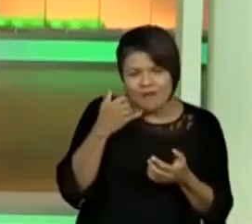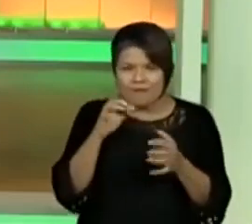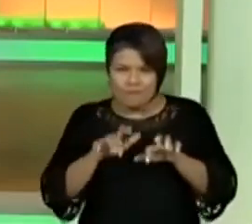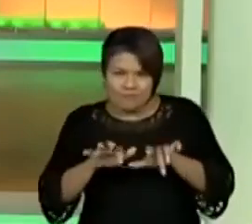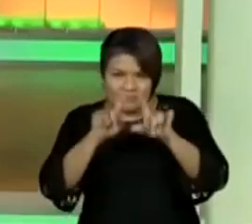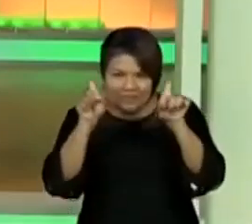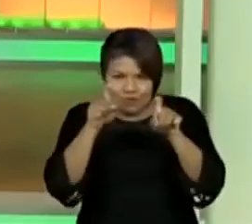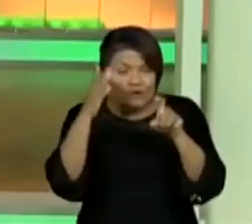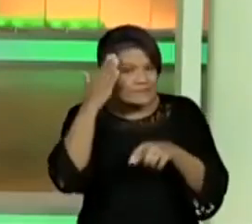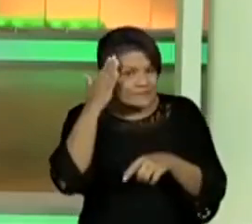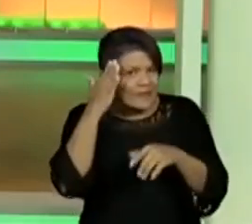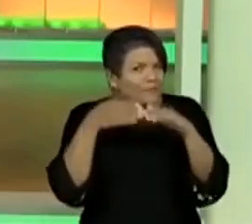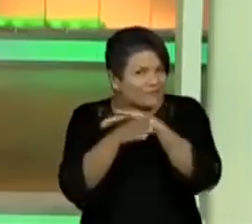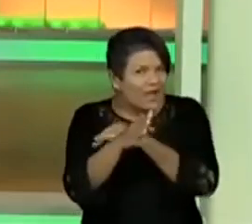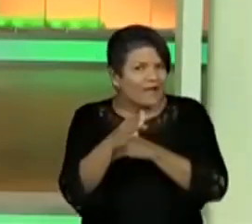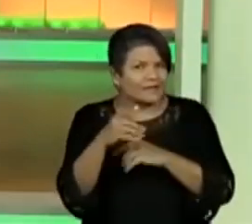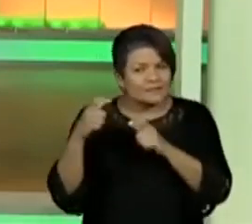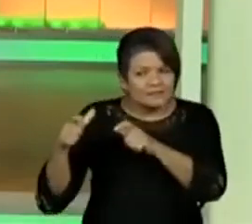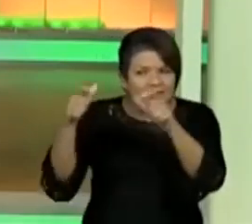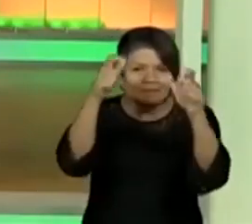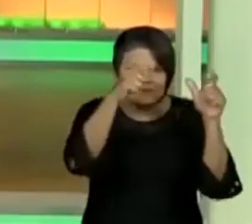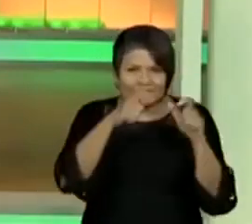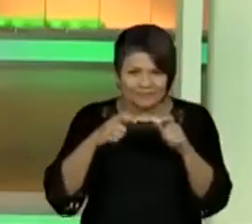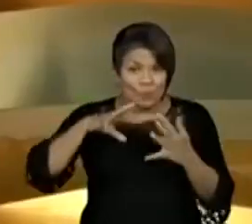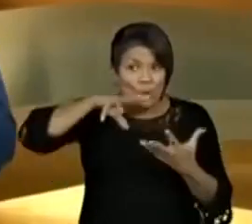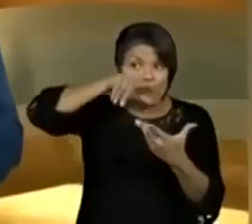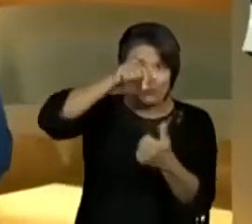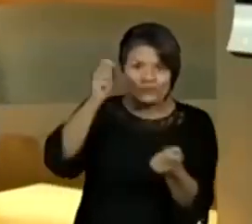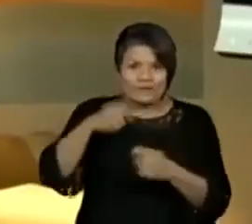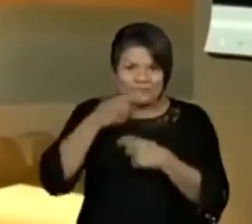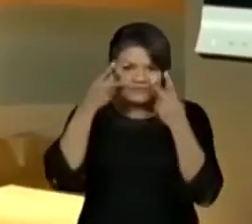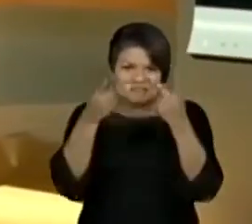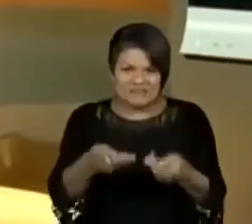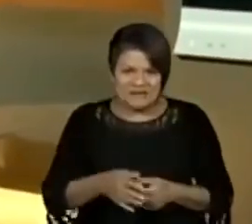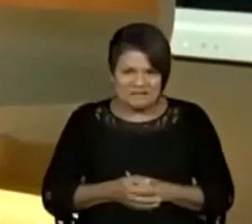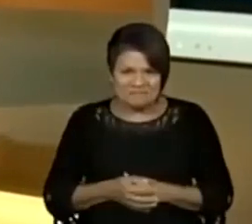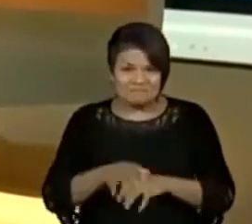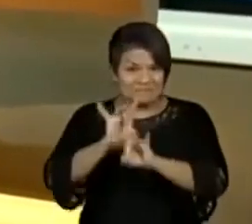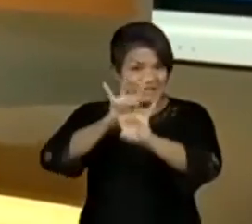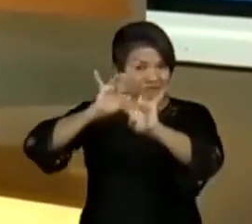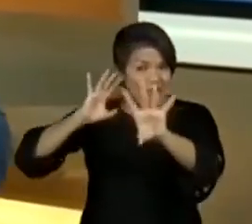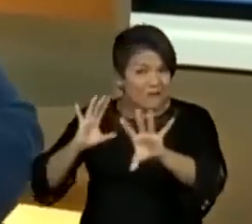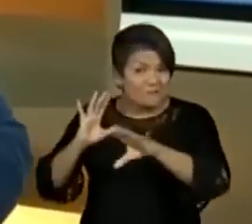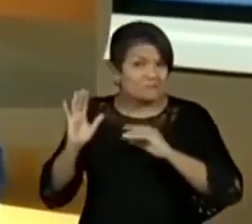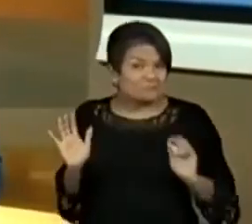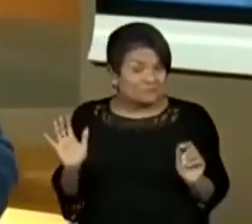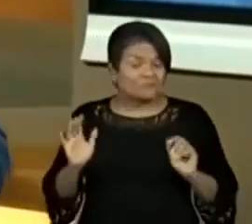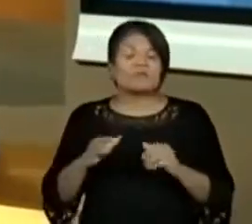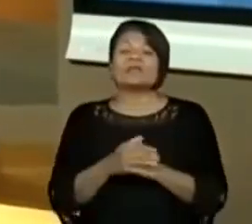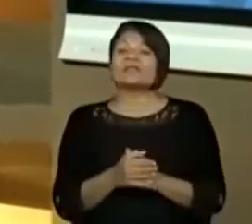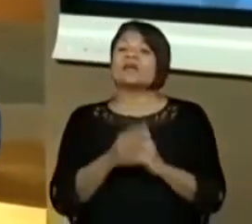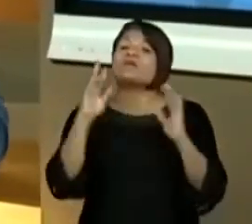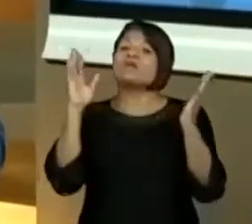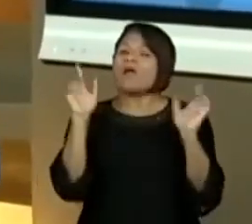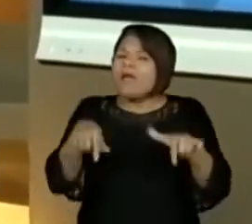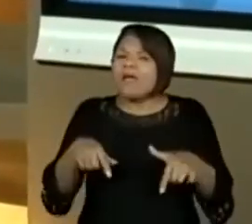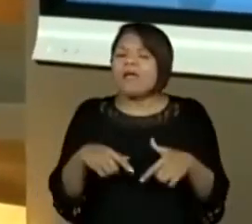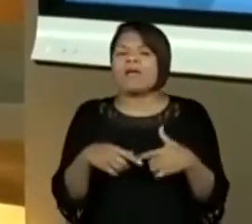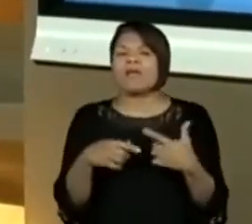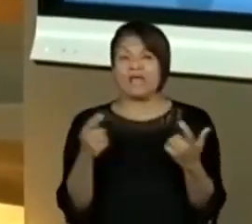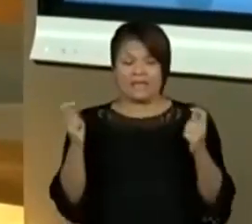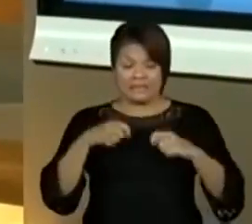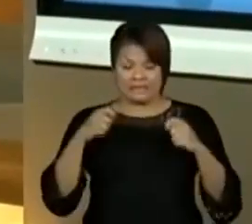computador, sabe que é possível. Para quem não sabe, o que é um passeio virtual? É um passeio em que tem uma